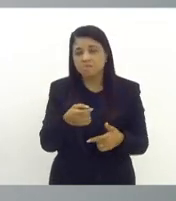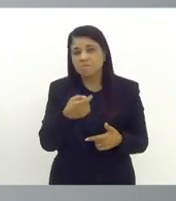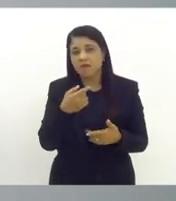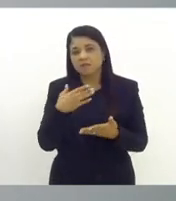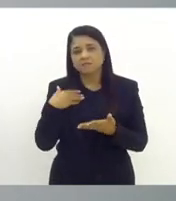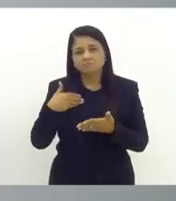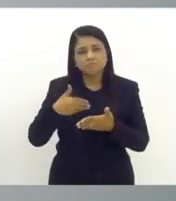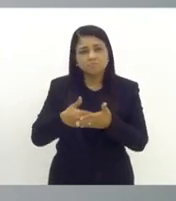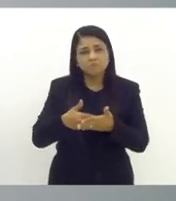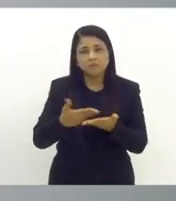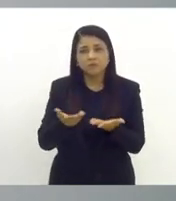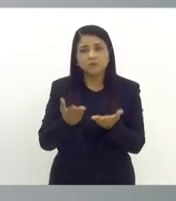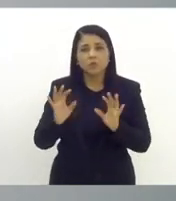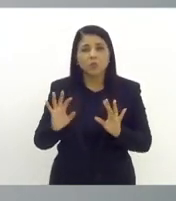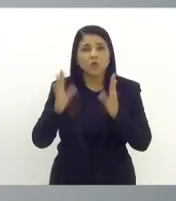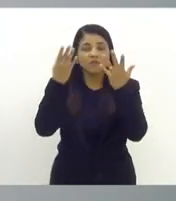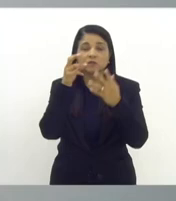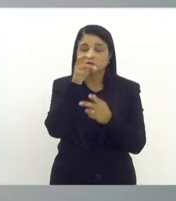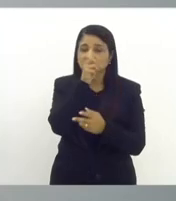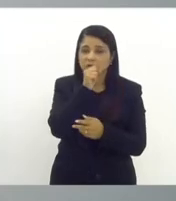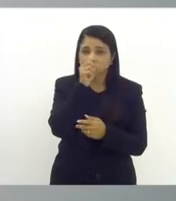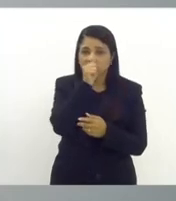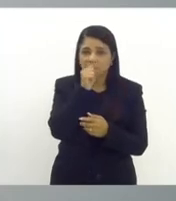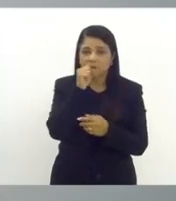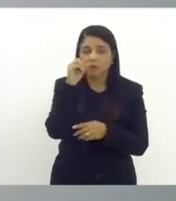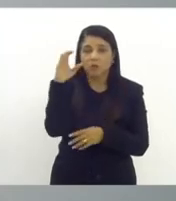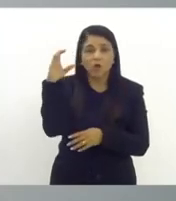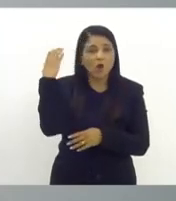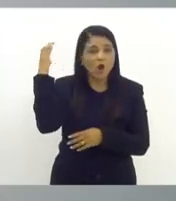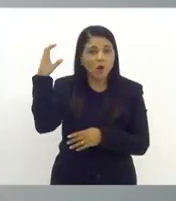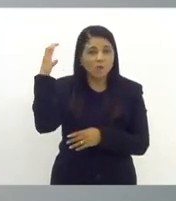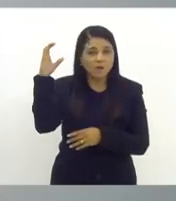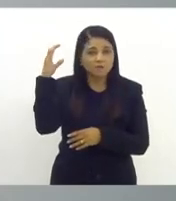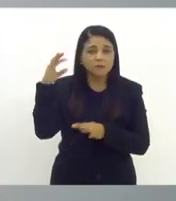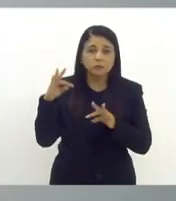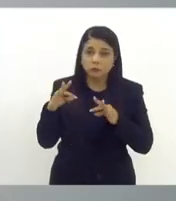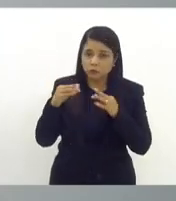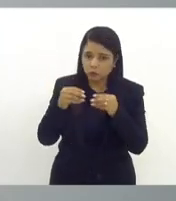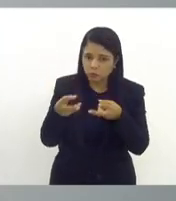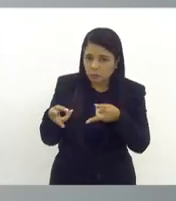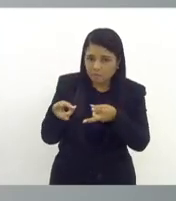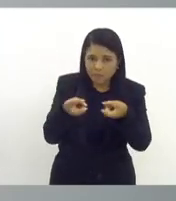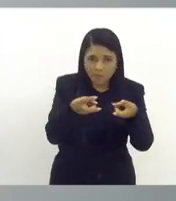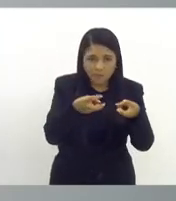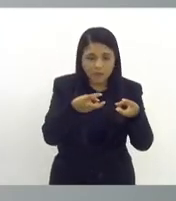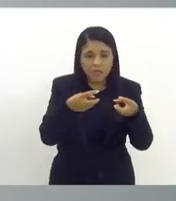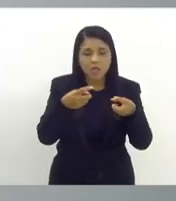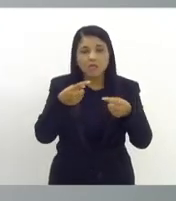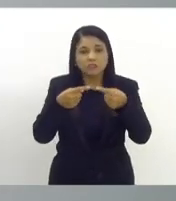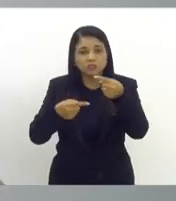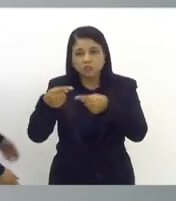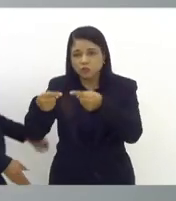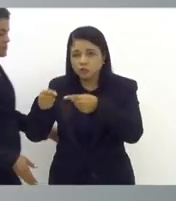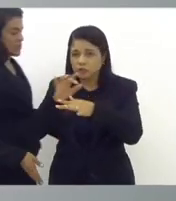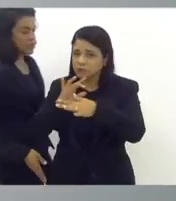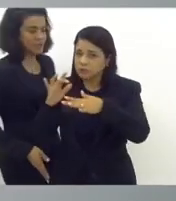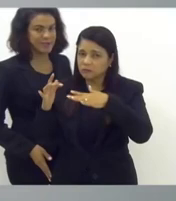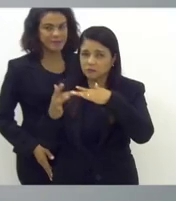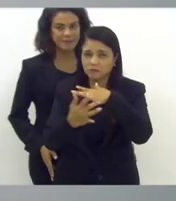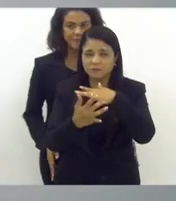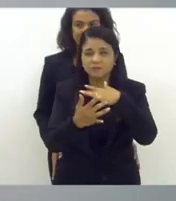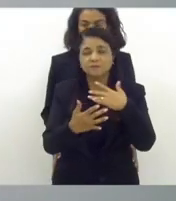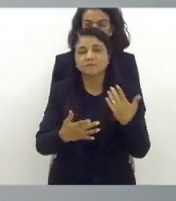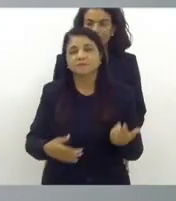esse evento que aconteceu sábado em Copacabana todos puderam ver a discussão que se travou nas redes sociais sobre